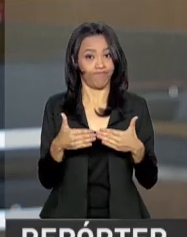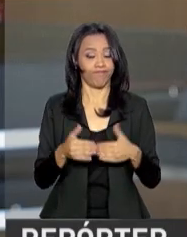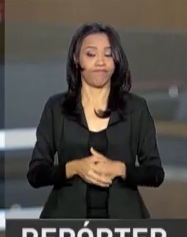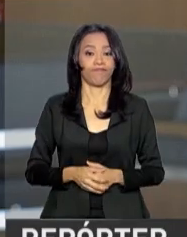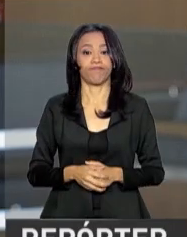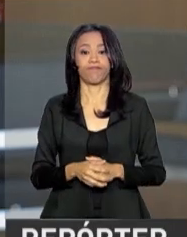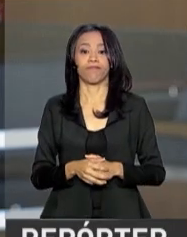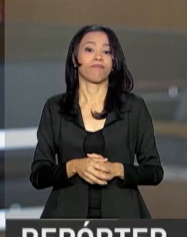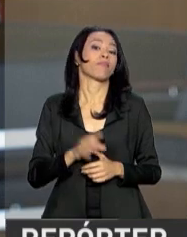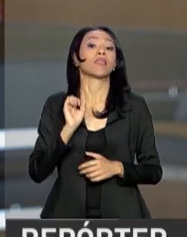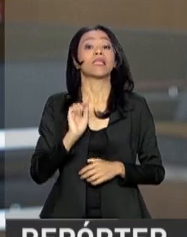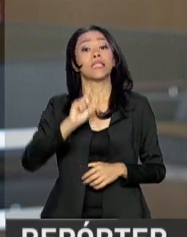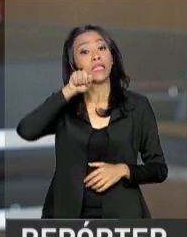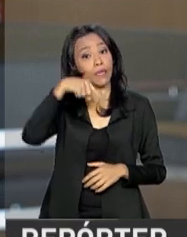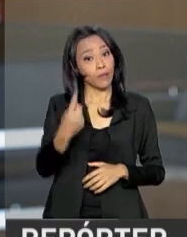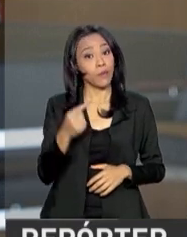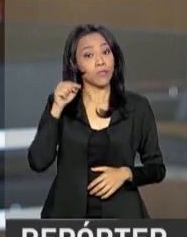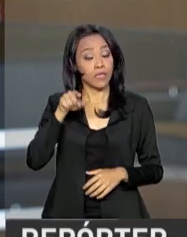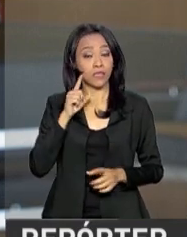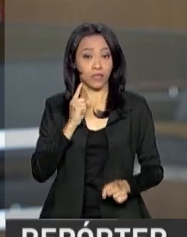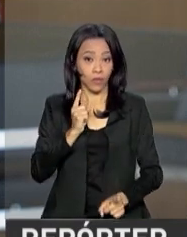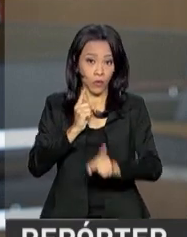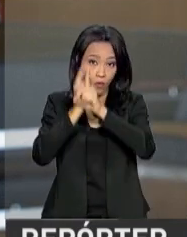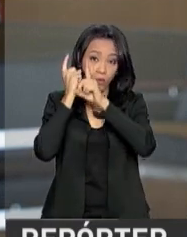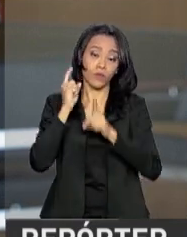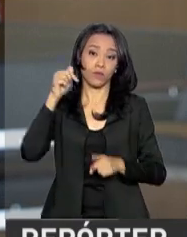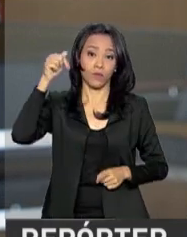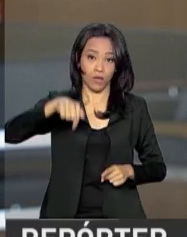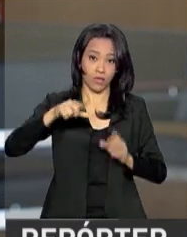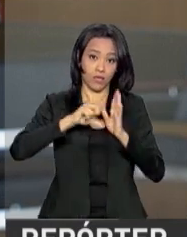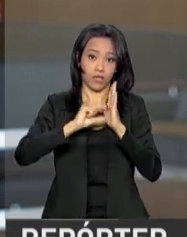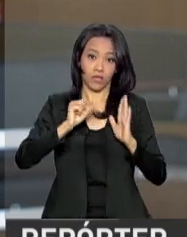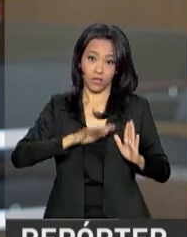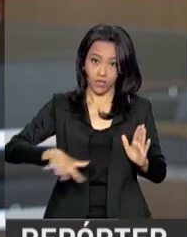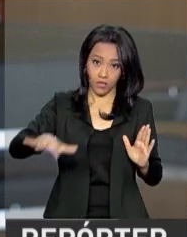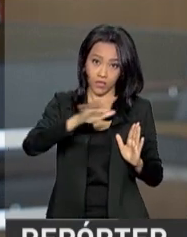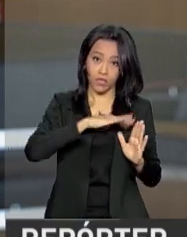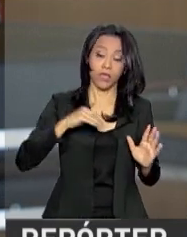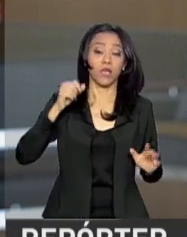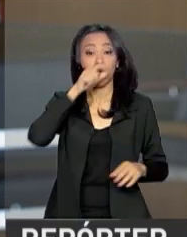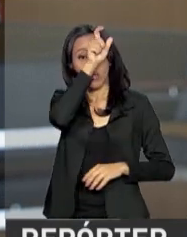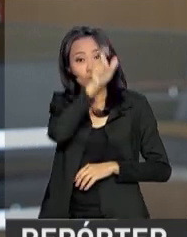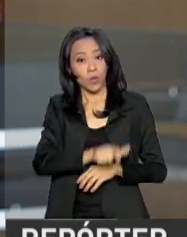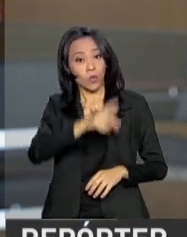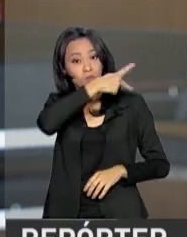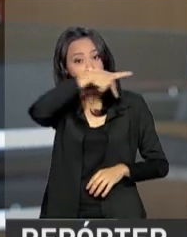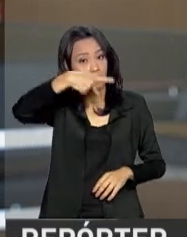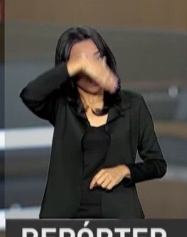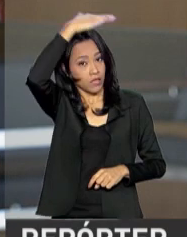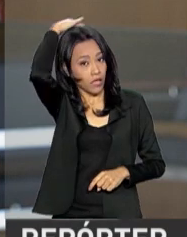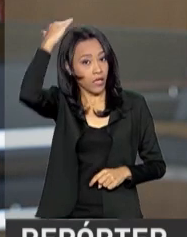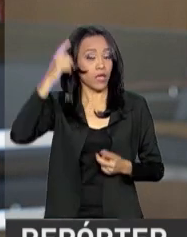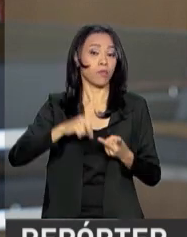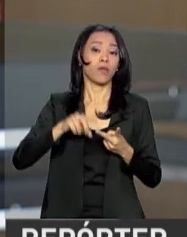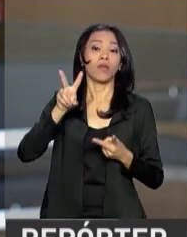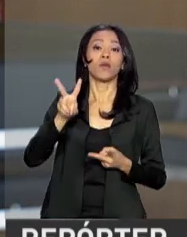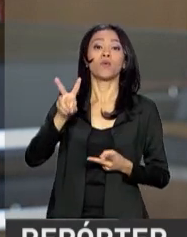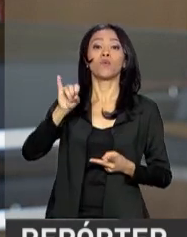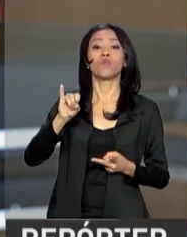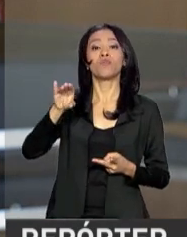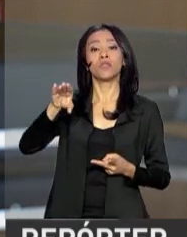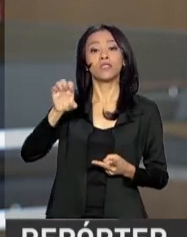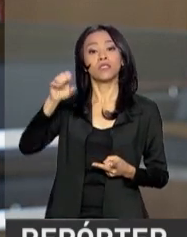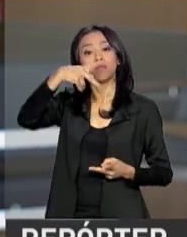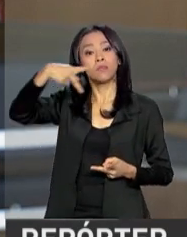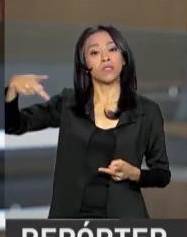nem depois desse encontro aqui no palácio do planalto tanto o presidente brasileiro quanto o vice bra o vice presidente norte